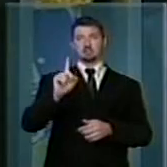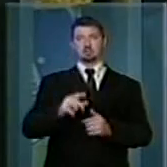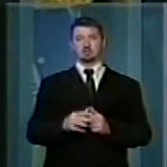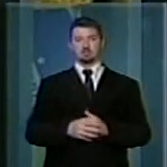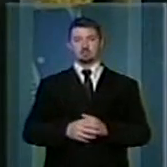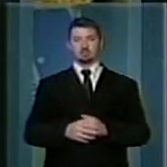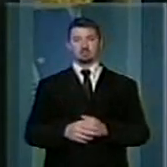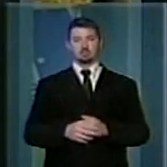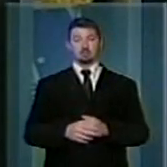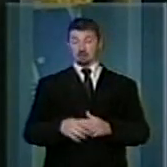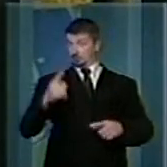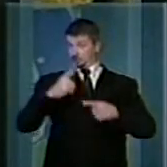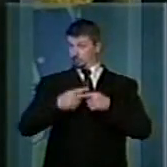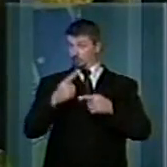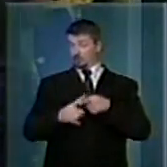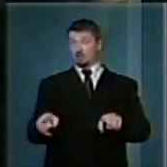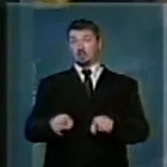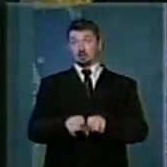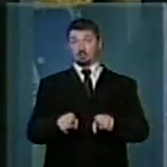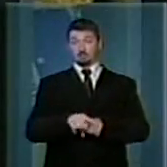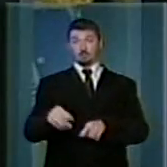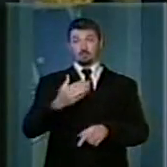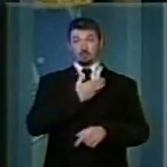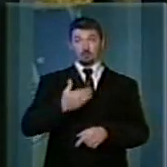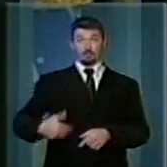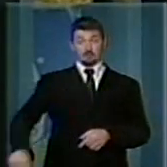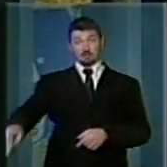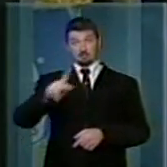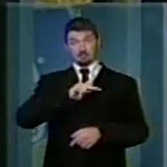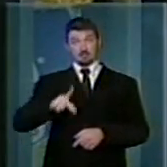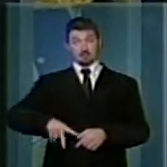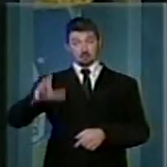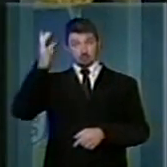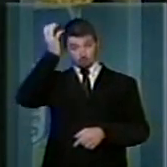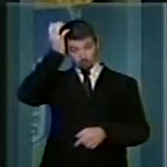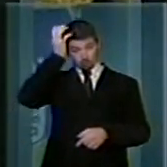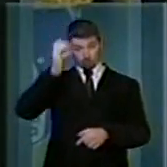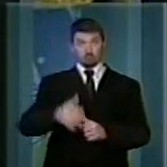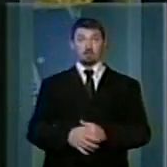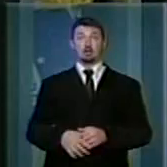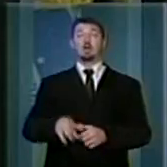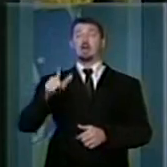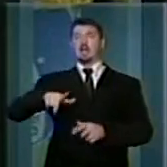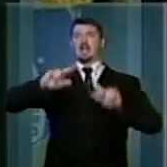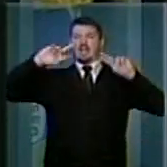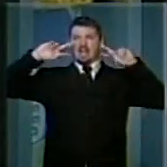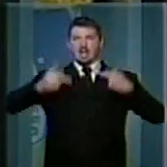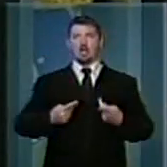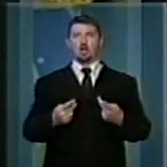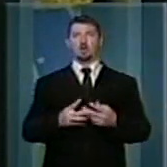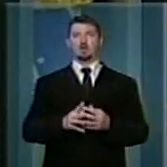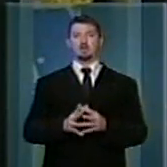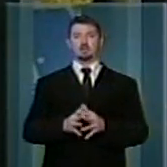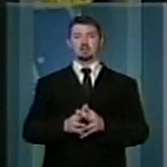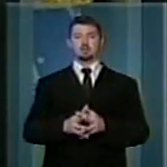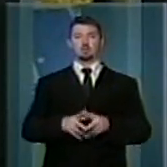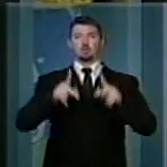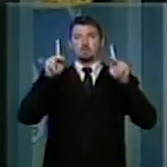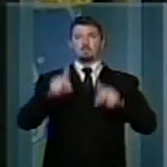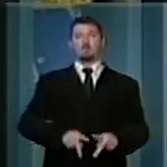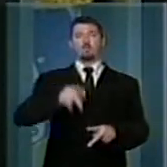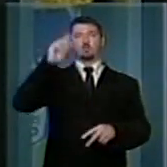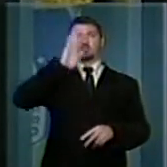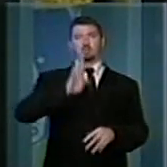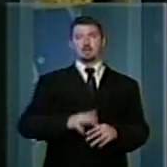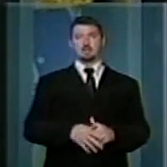o governo. Até porque o governo da presidenta Dilma Rousseff é reconhecido no povo